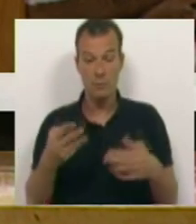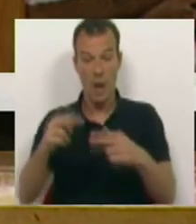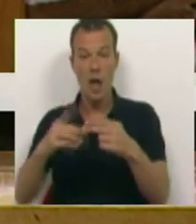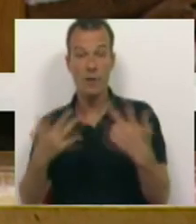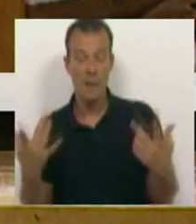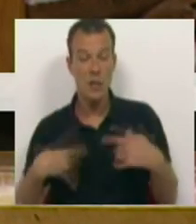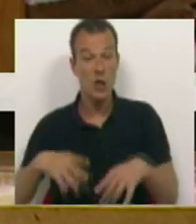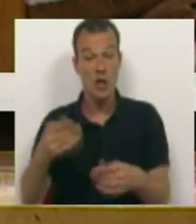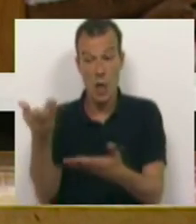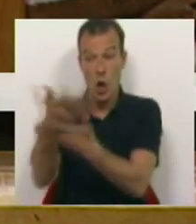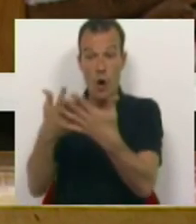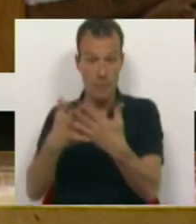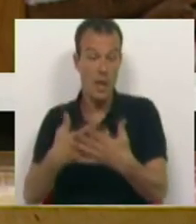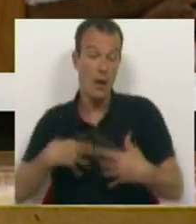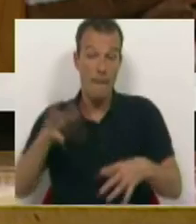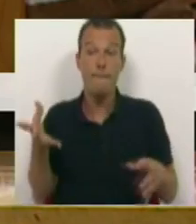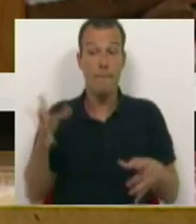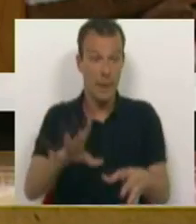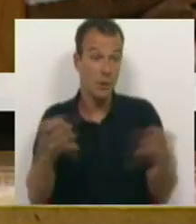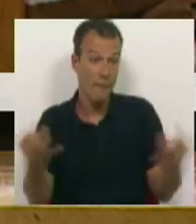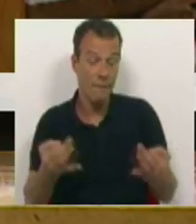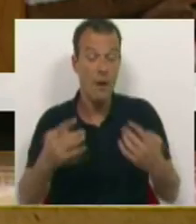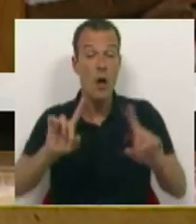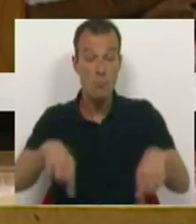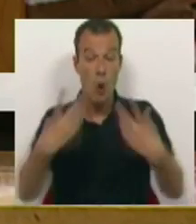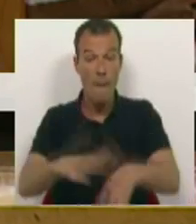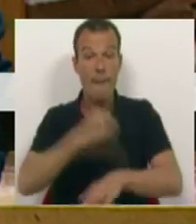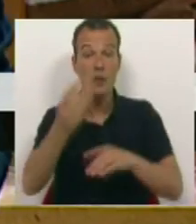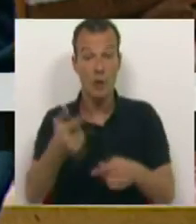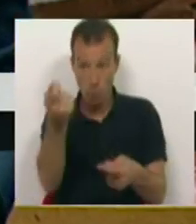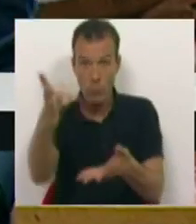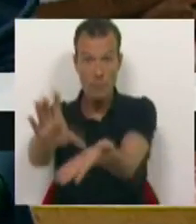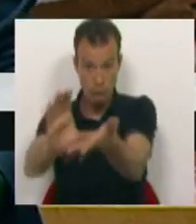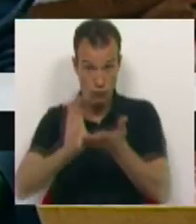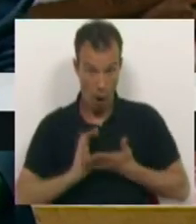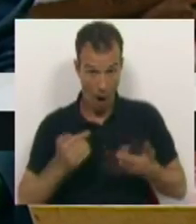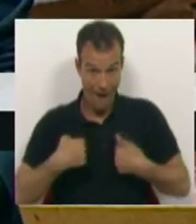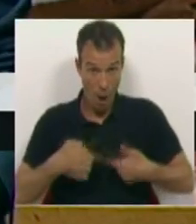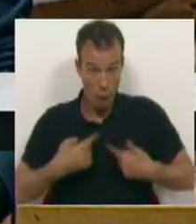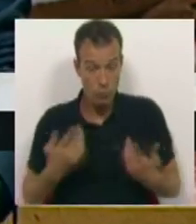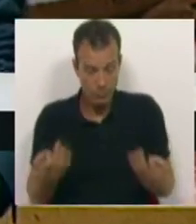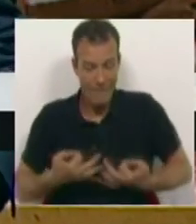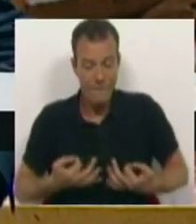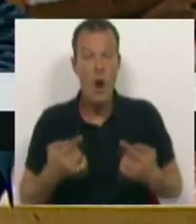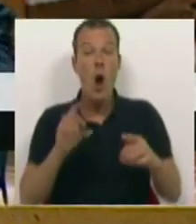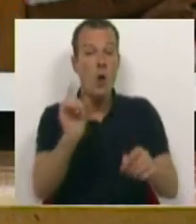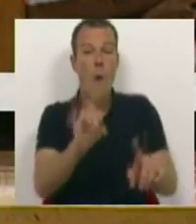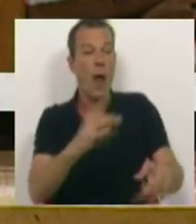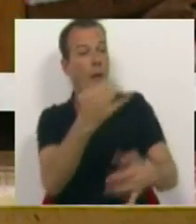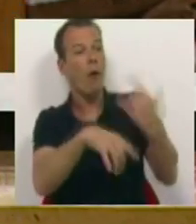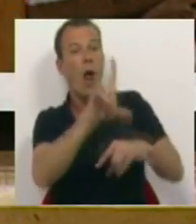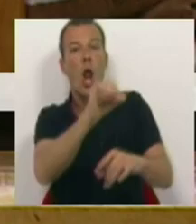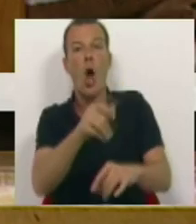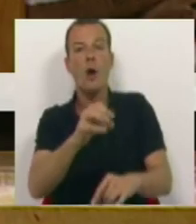não aos interesses de um fundo abutre. Mais tarde, também os lucros ficarão para nós e não para a Lone Star ou para quem quer que seja que